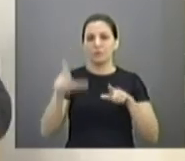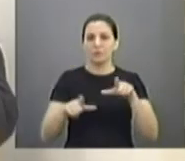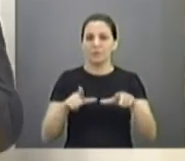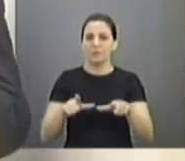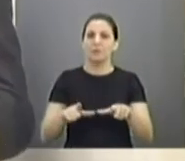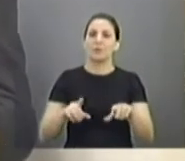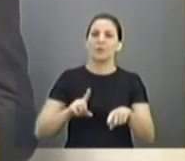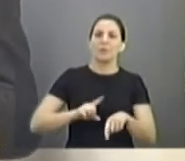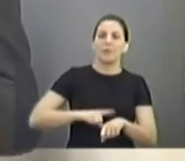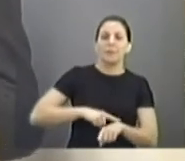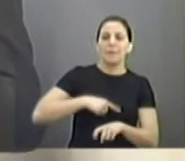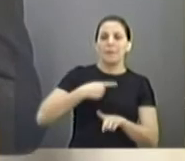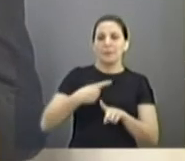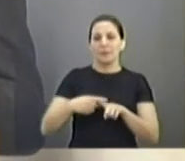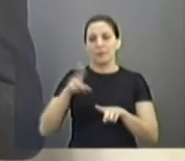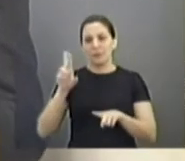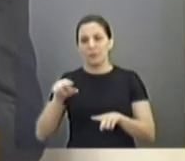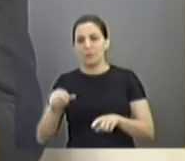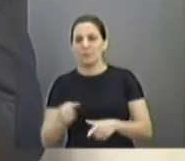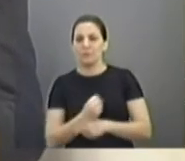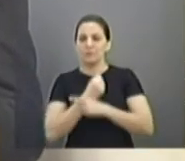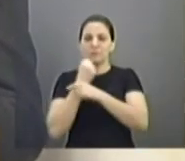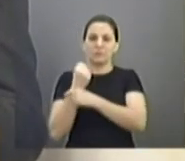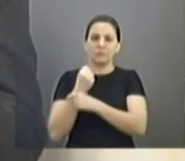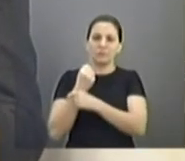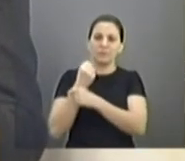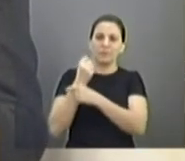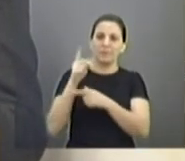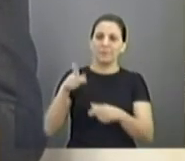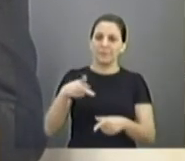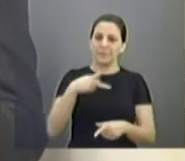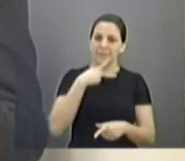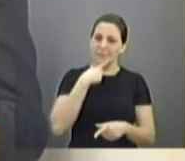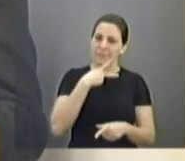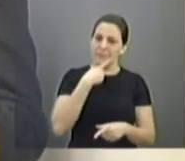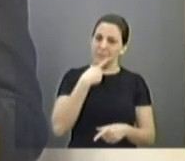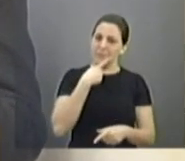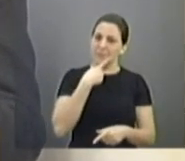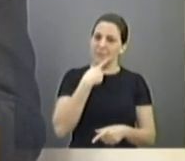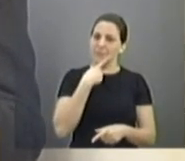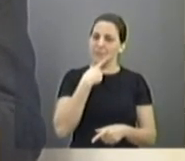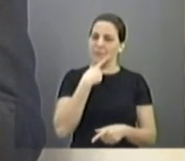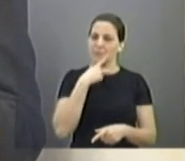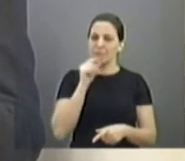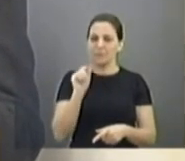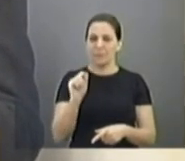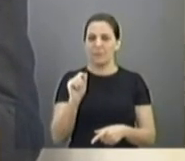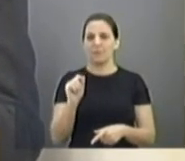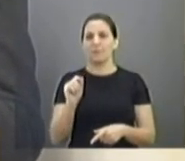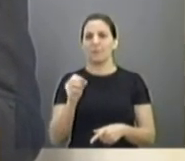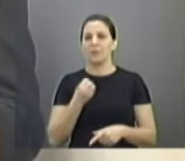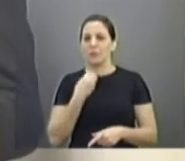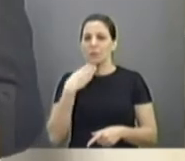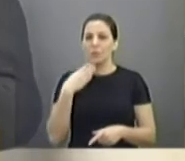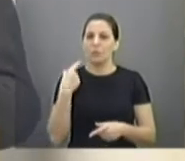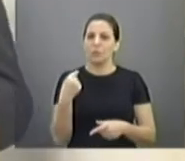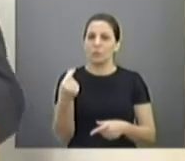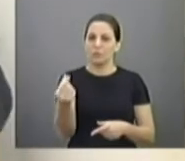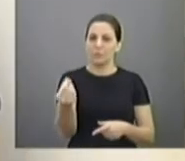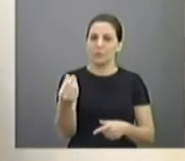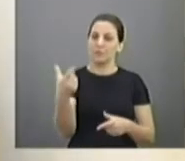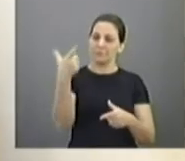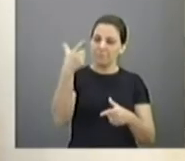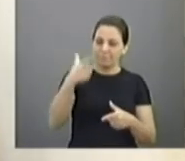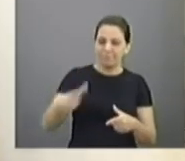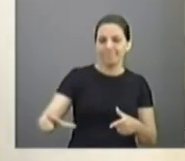E mais do que número tem que garantir de que essa política de benefício econômico se mantenha de fato.